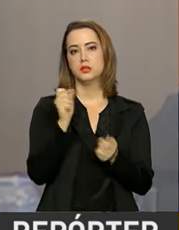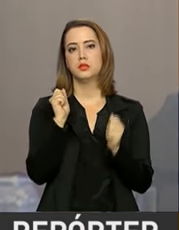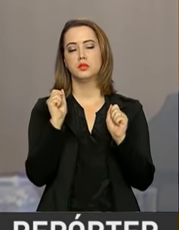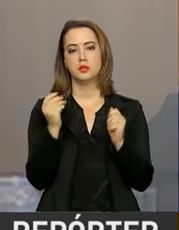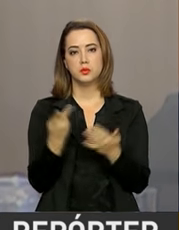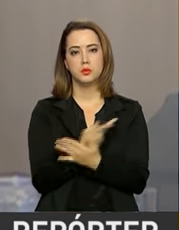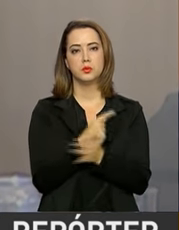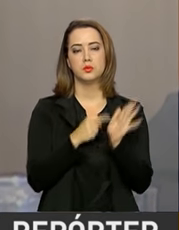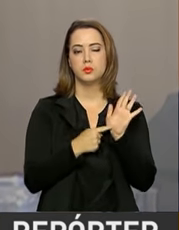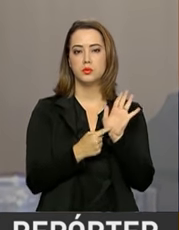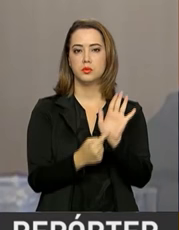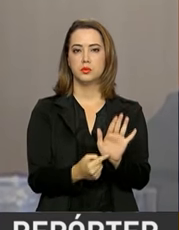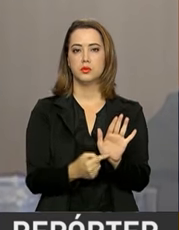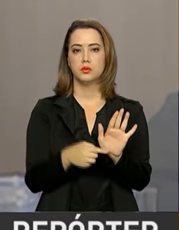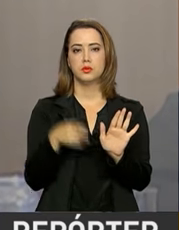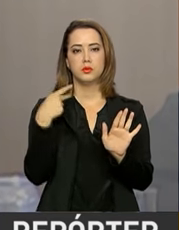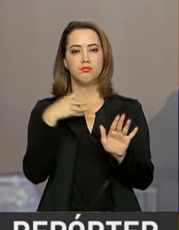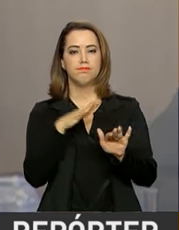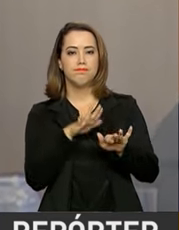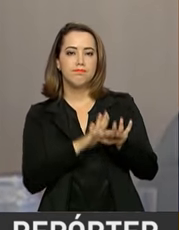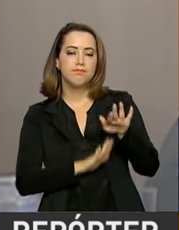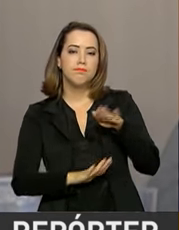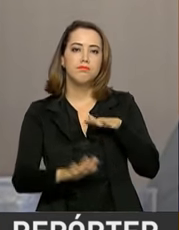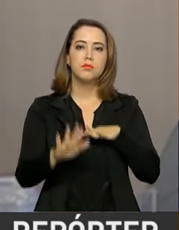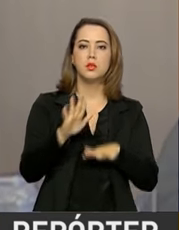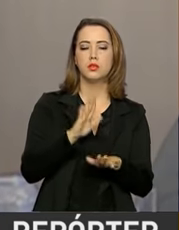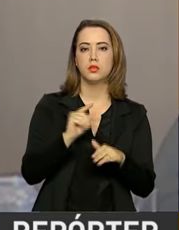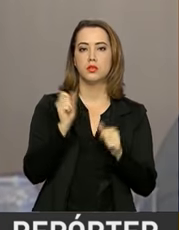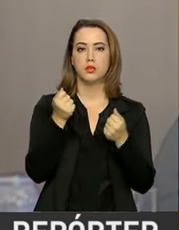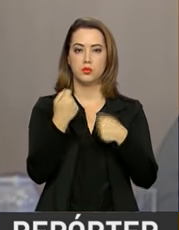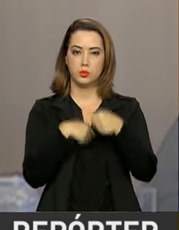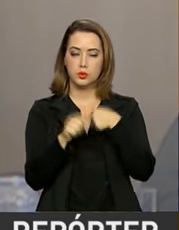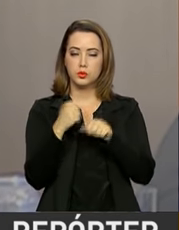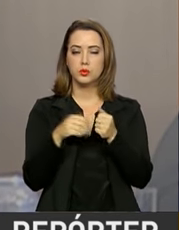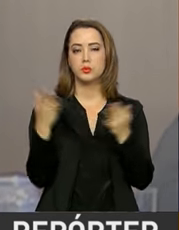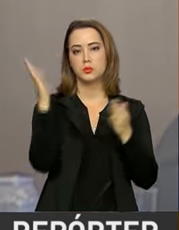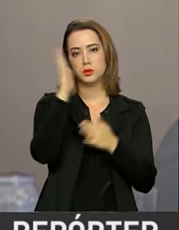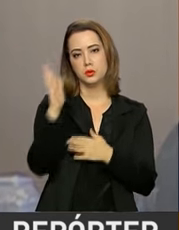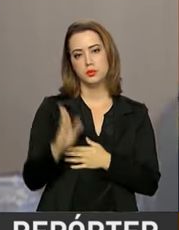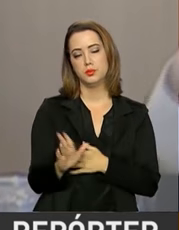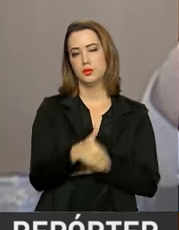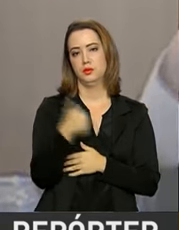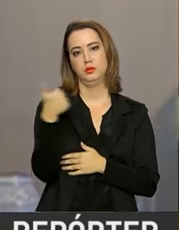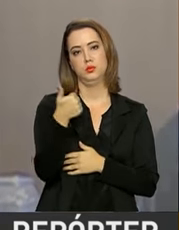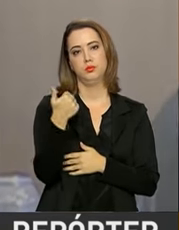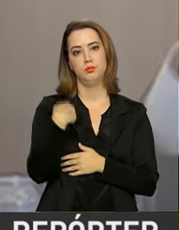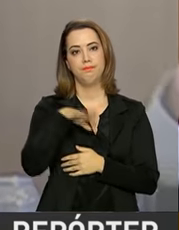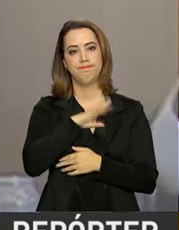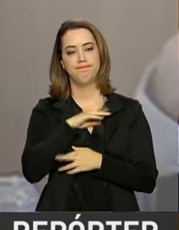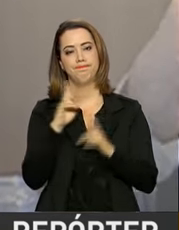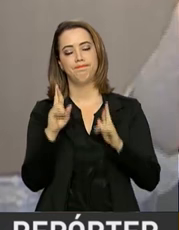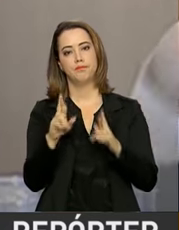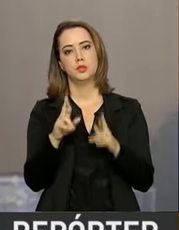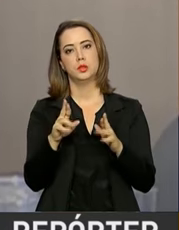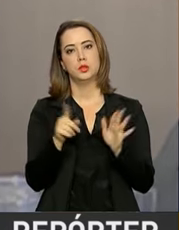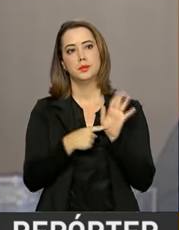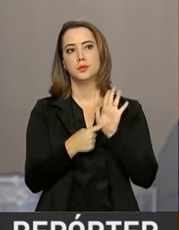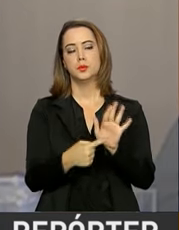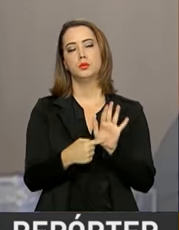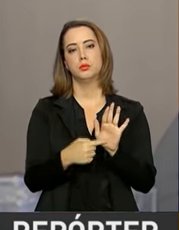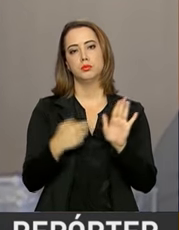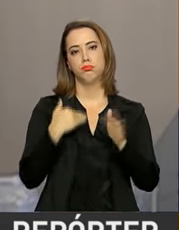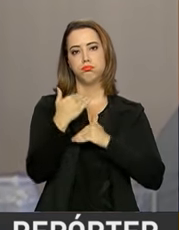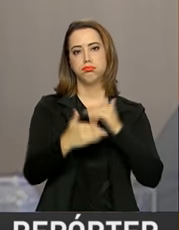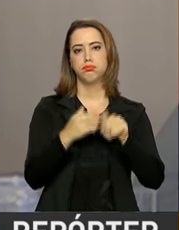se apresentem para a flexibilização das condições monetárias. Então, é isso que está todo mundo esperando, que as condições se apresentem para